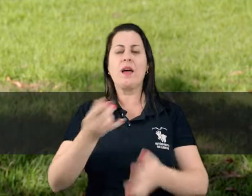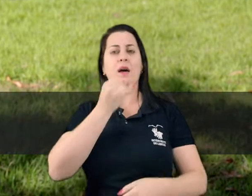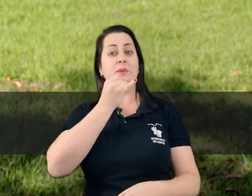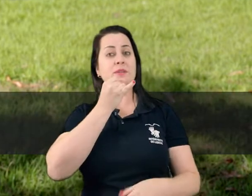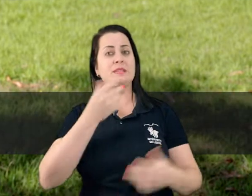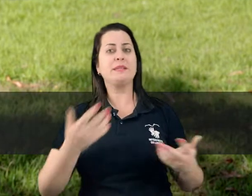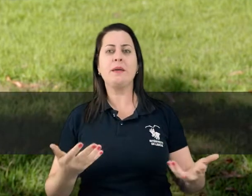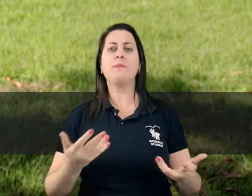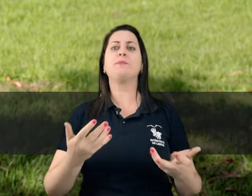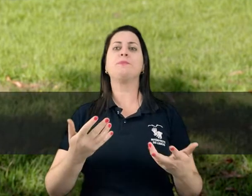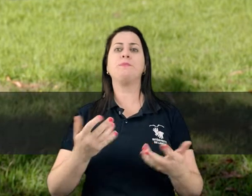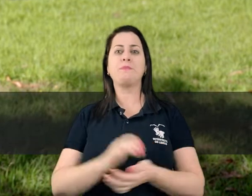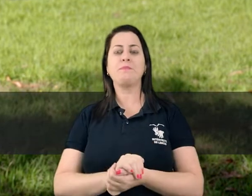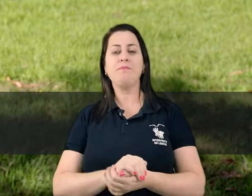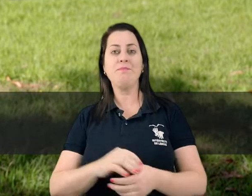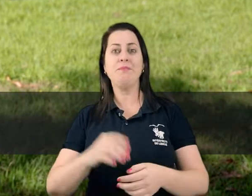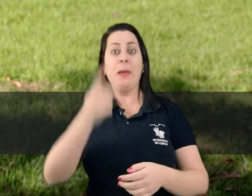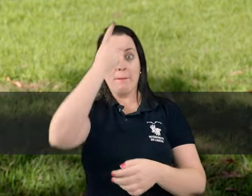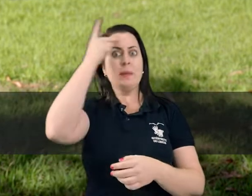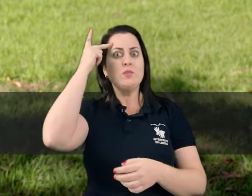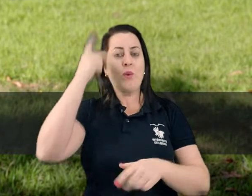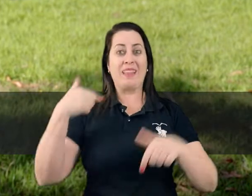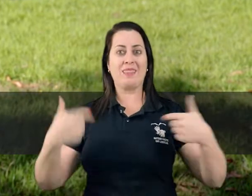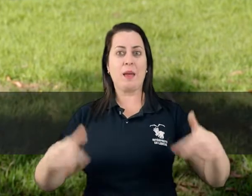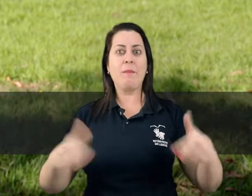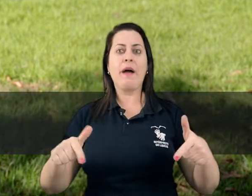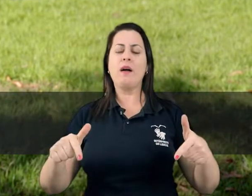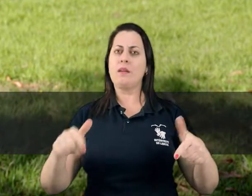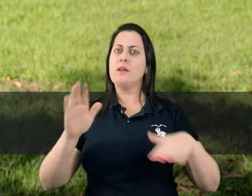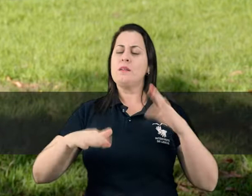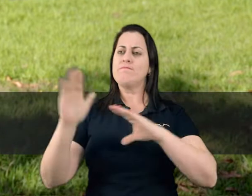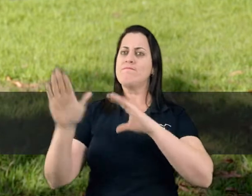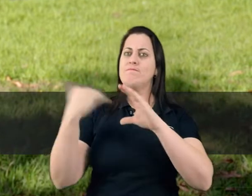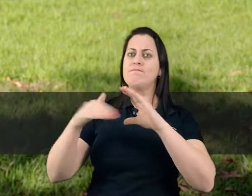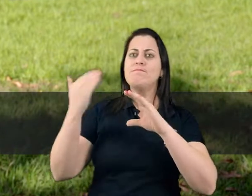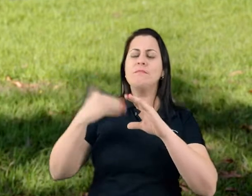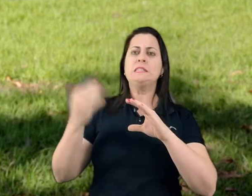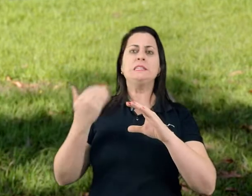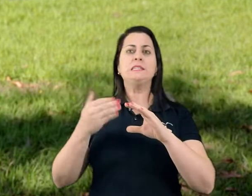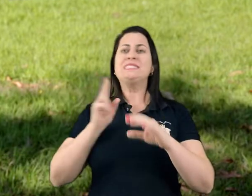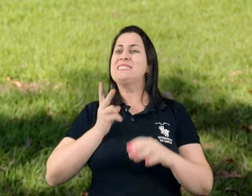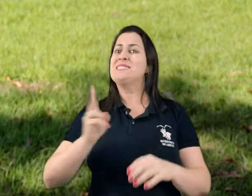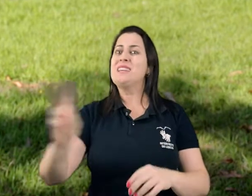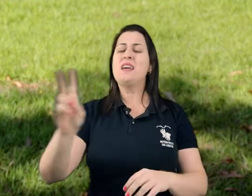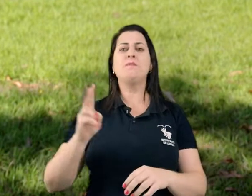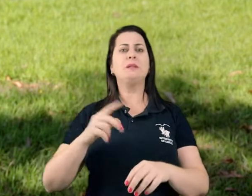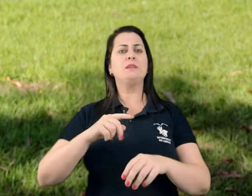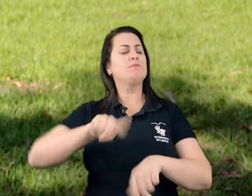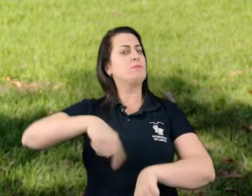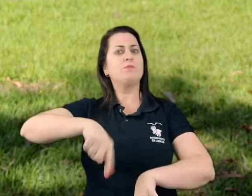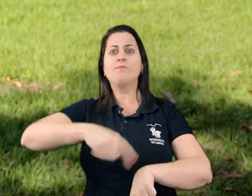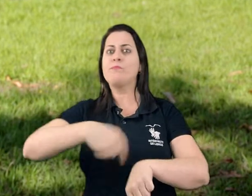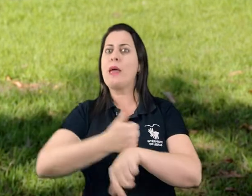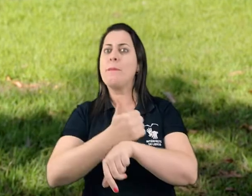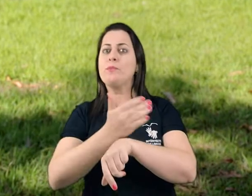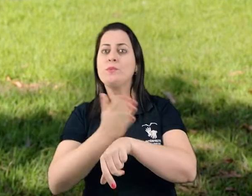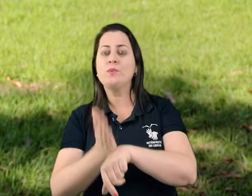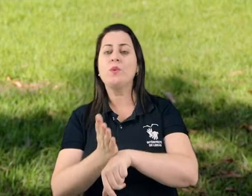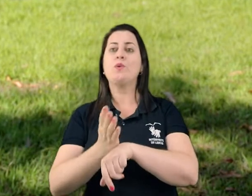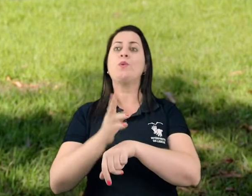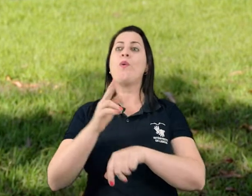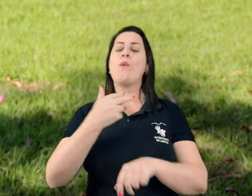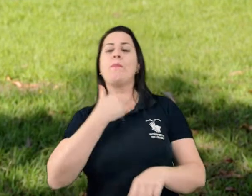por exemplo é os trabalhadores têm sido demandados né E tem está Oi gente estado de